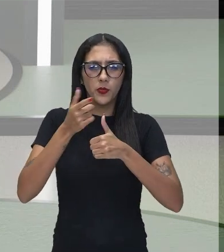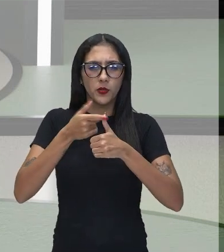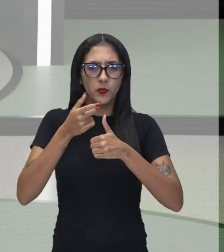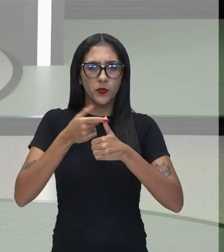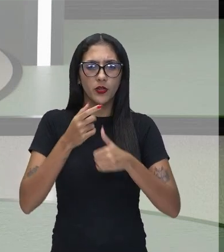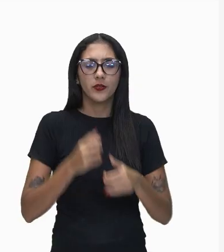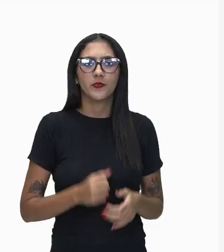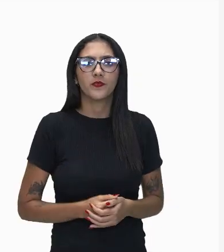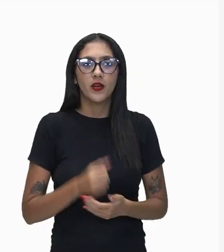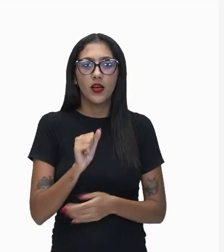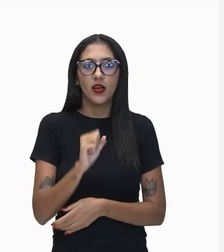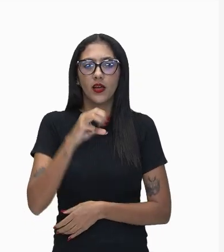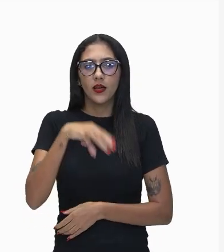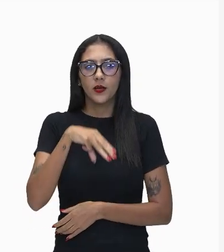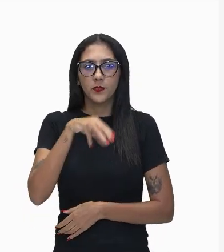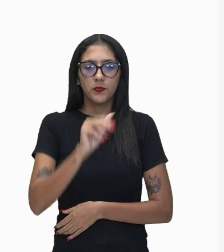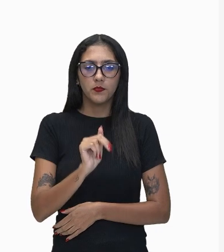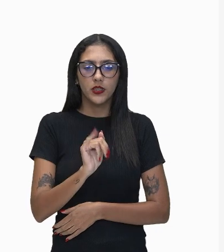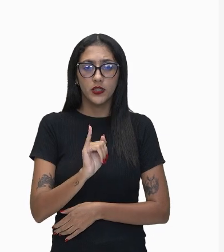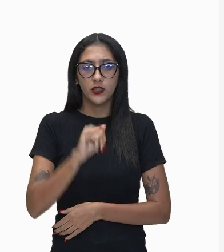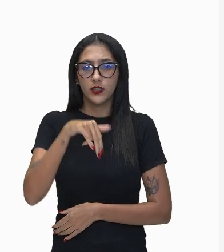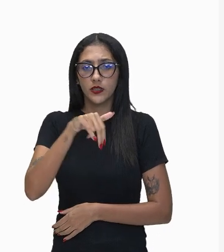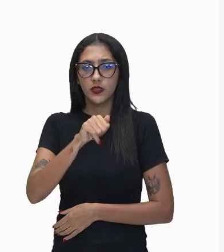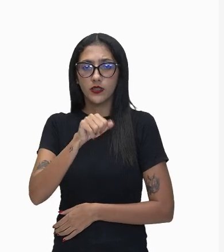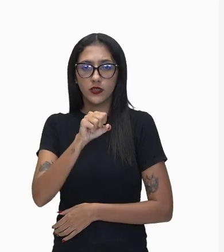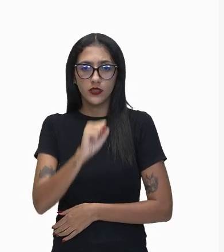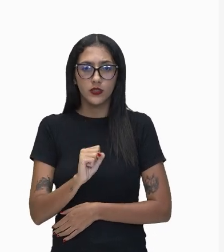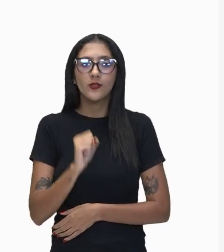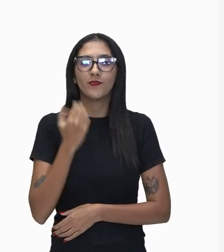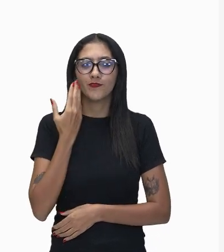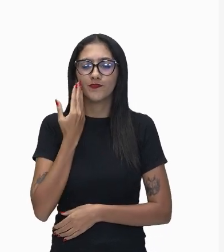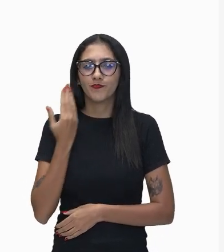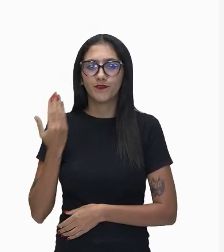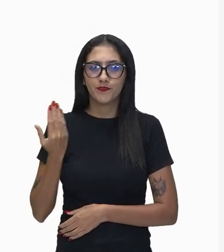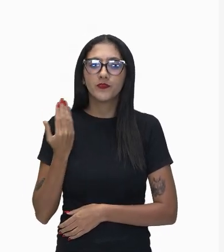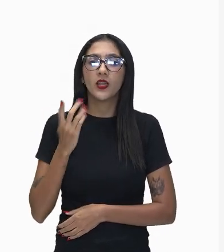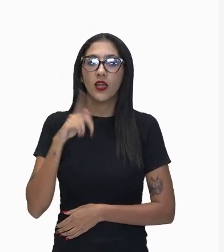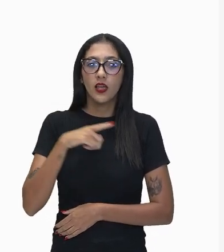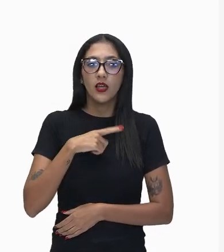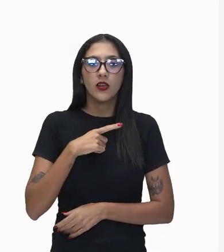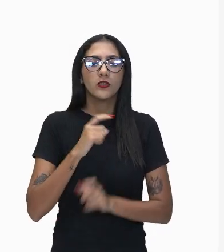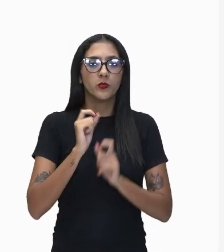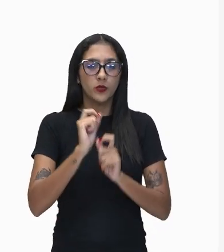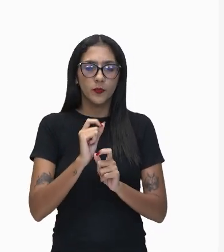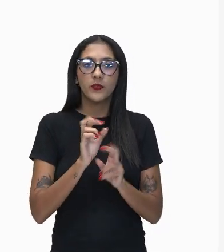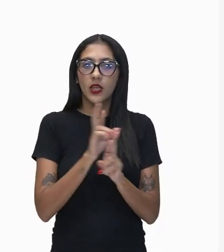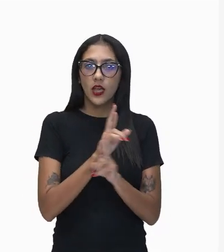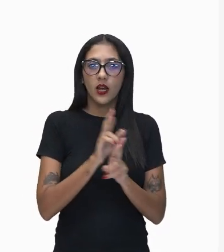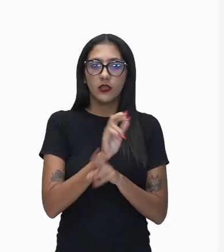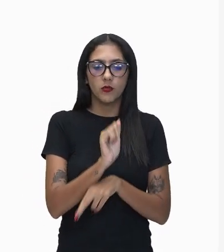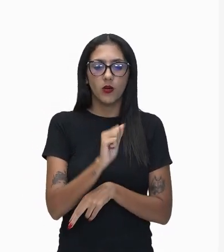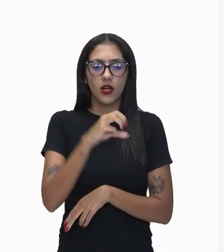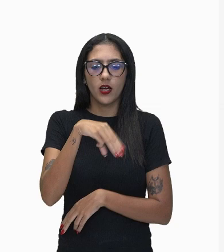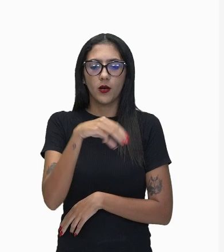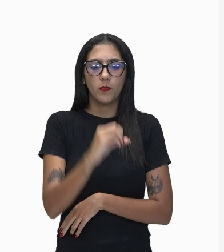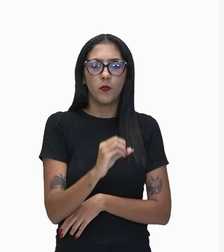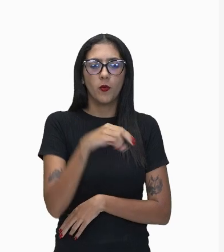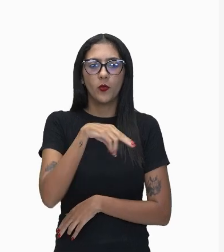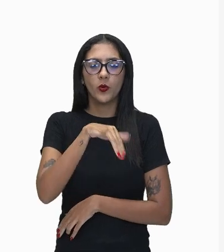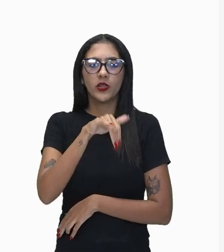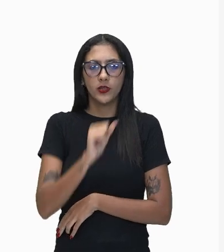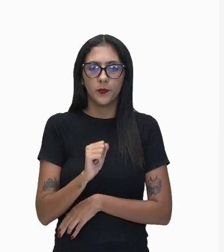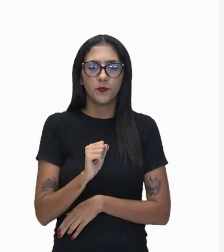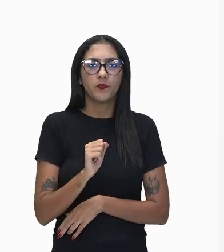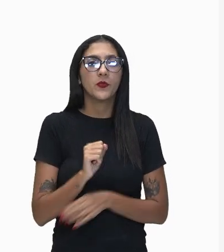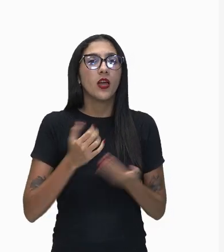são as aminas. Observem, as aminas são derivadas da amônia, né? Então, a fórmula genérica